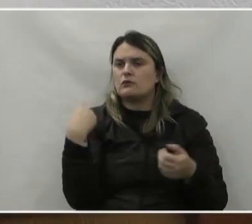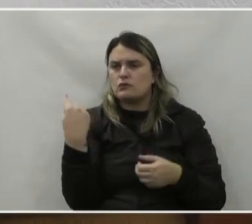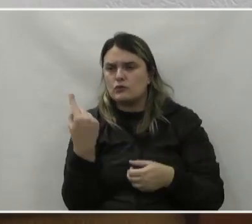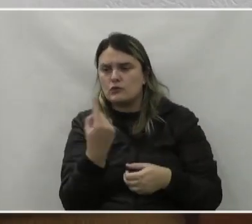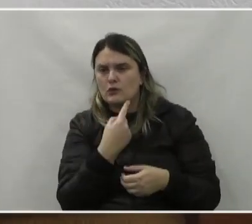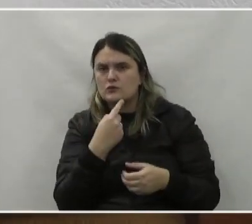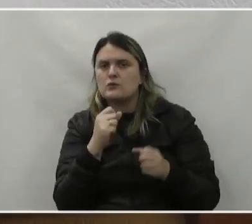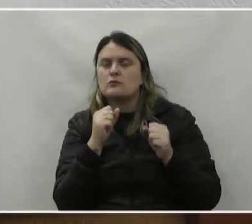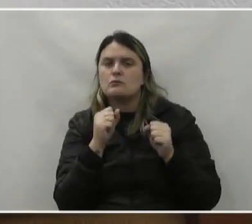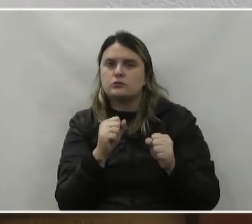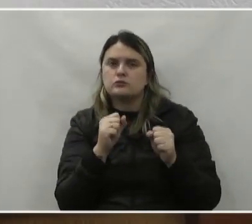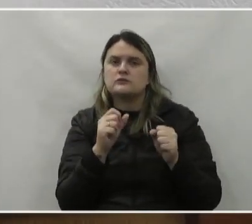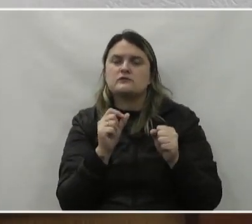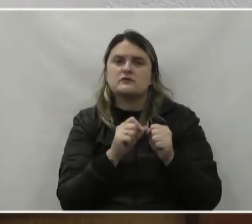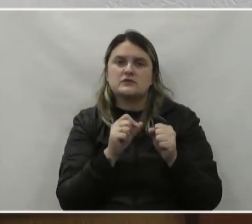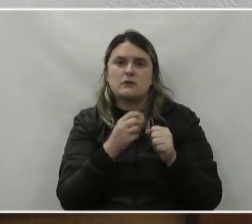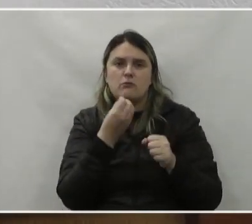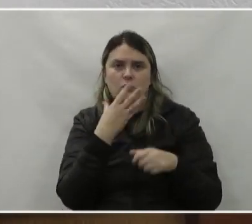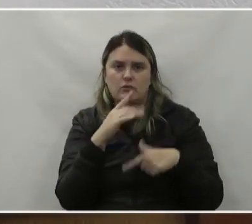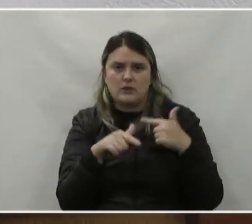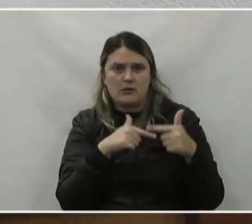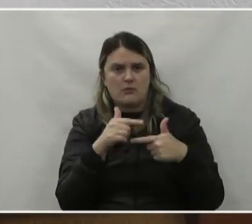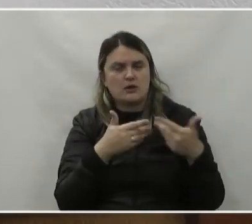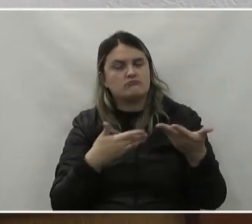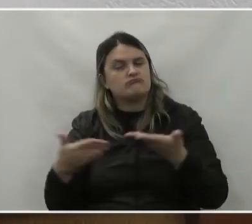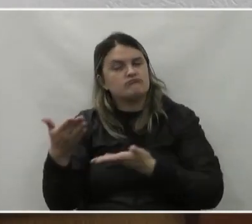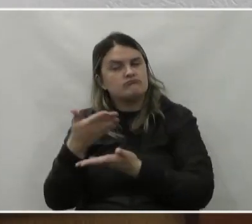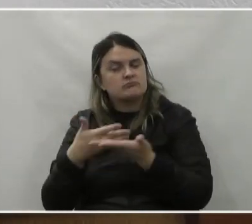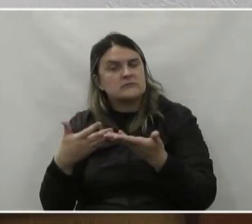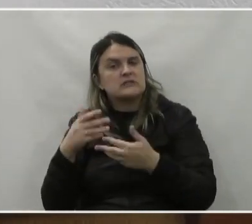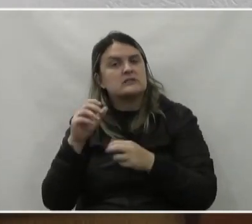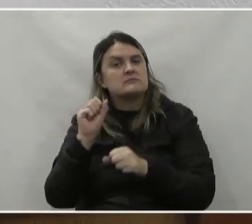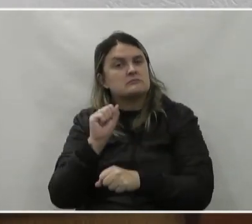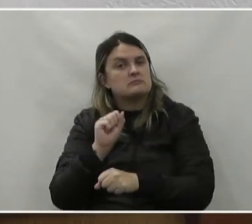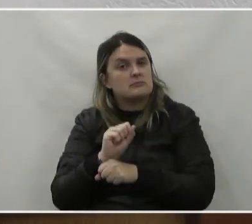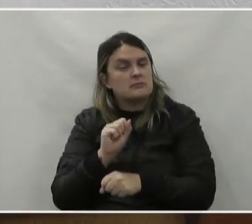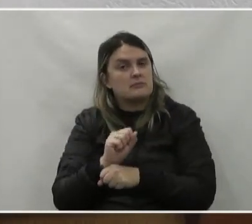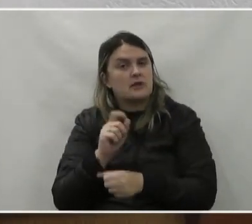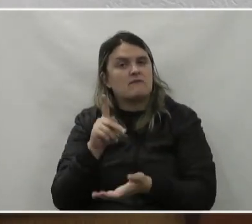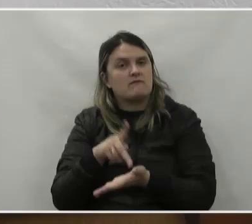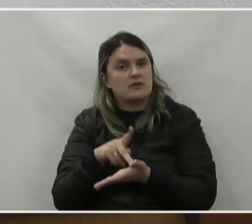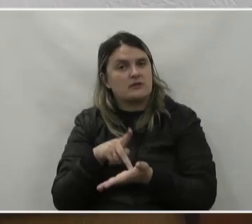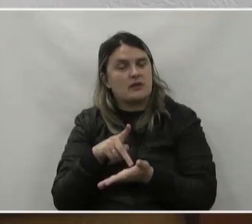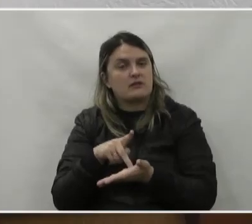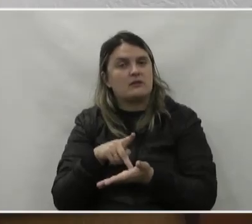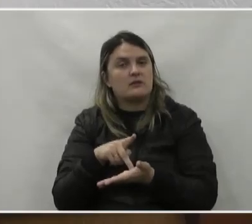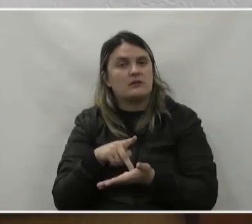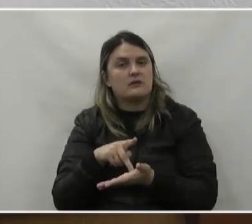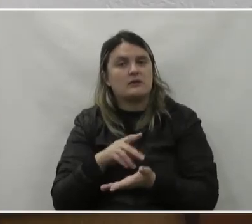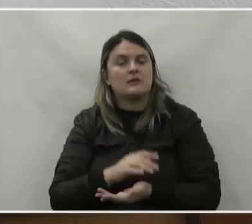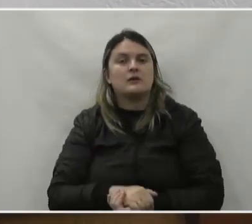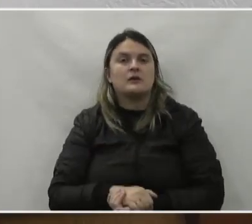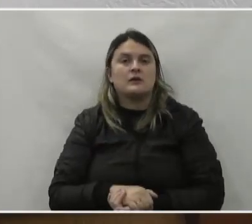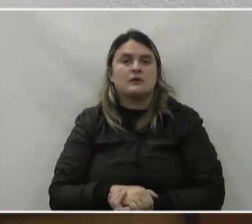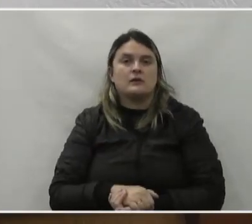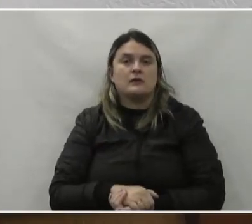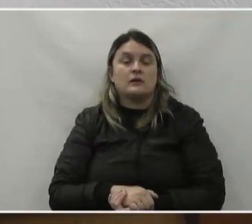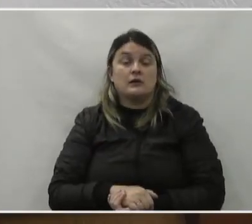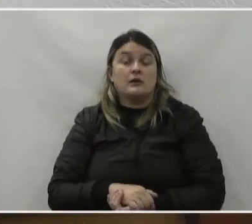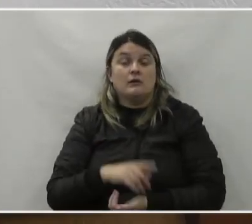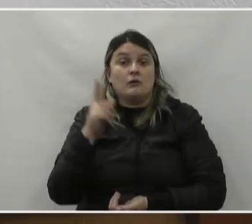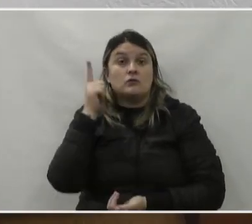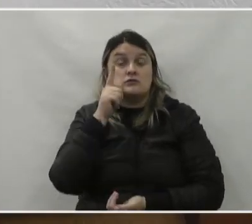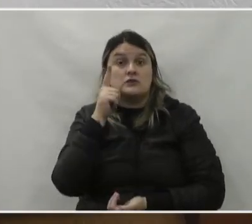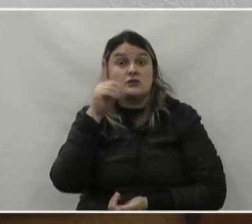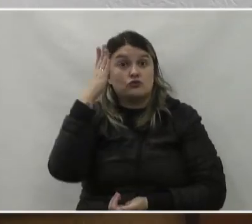fazer um trabalho, né? Esperamos realmente que seja tenha êxito,